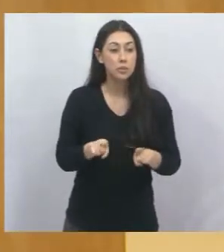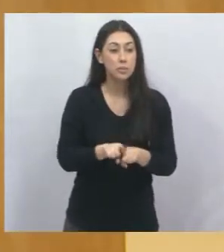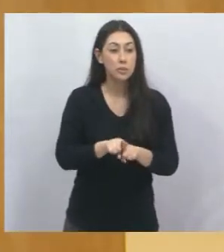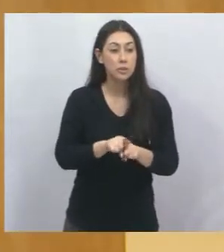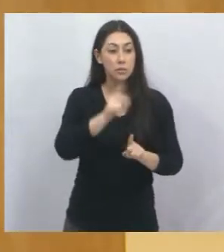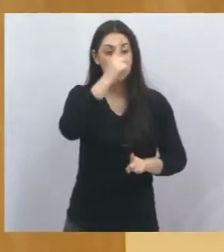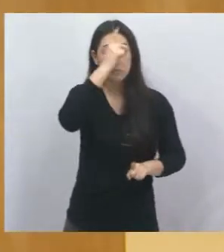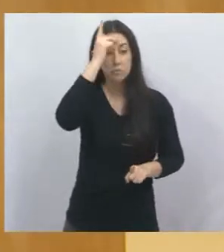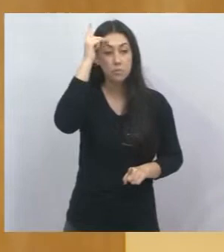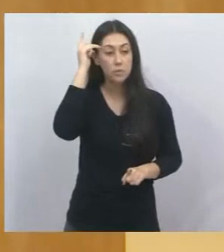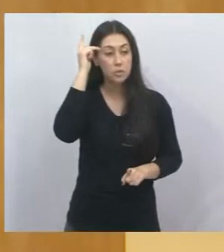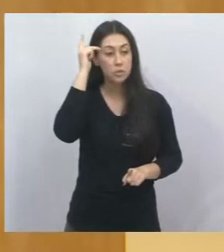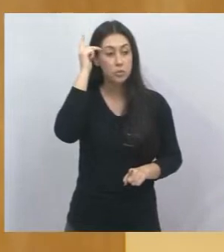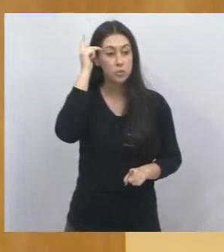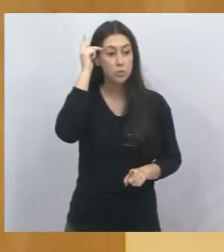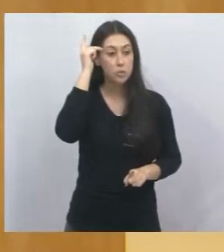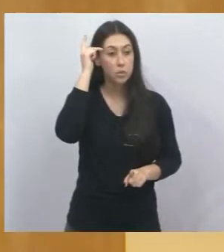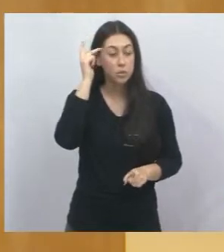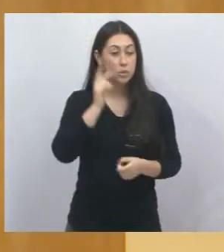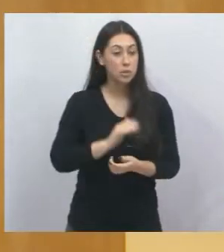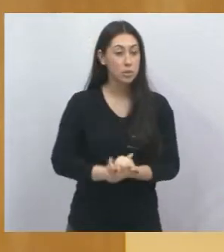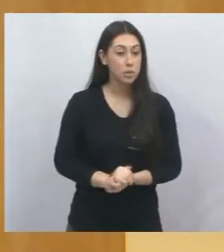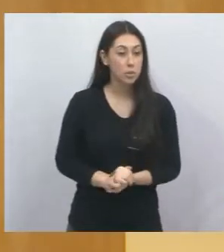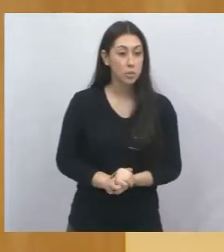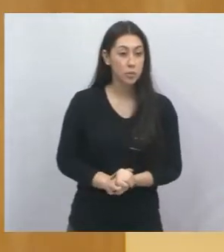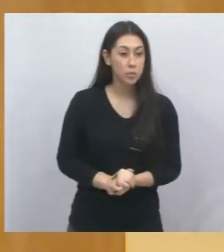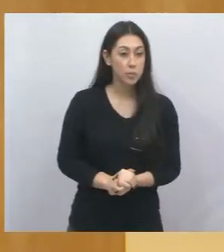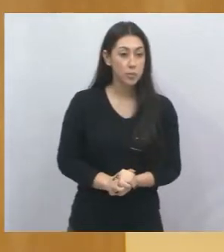quem no caso,